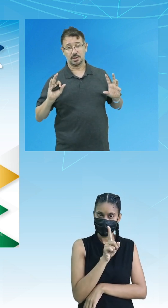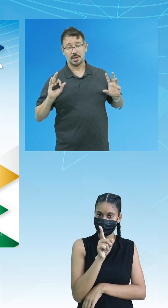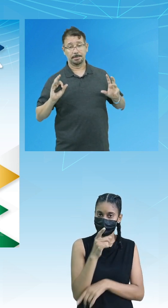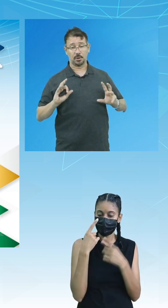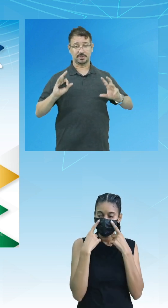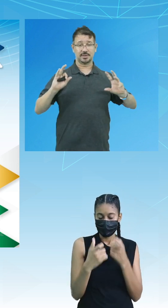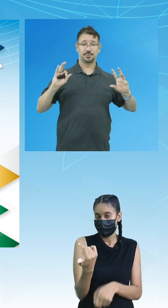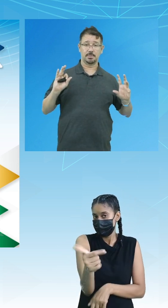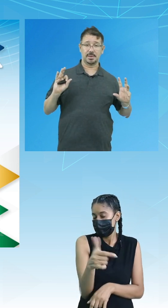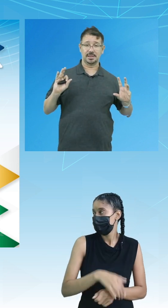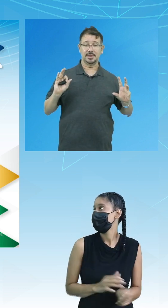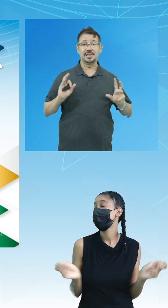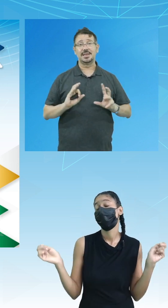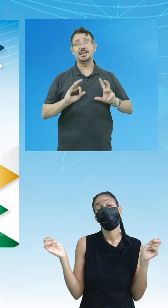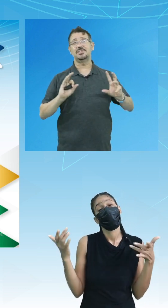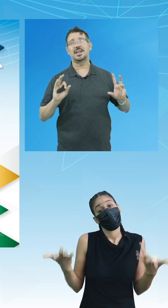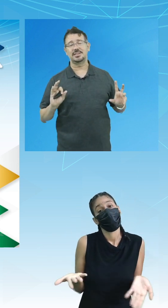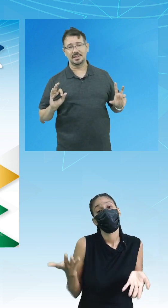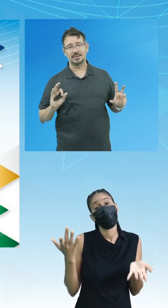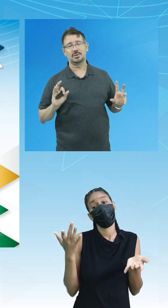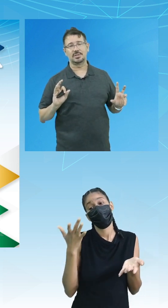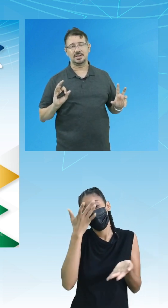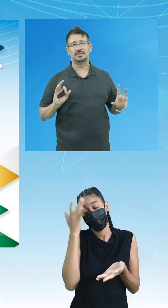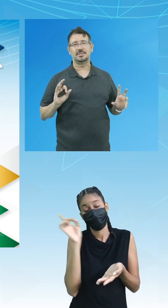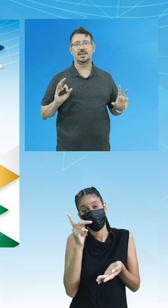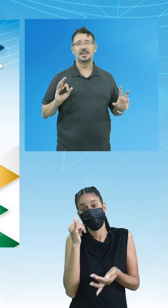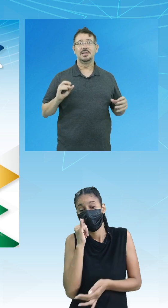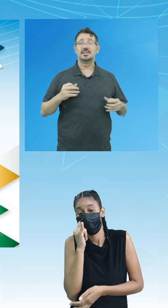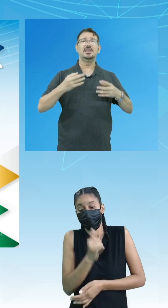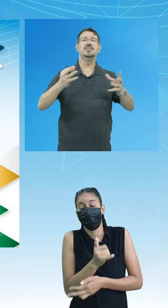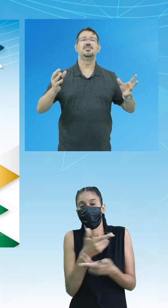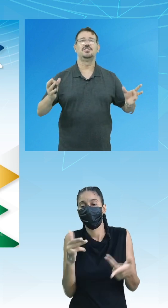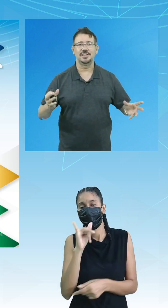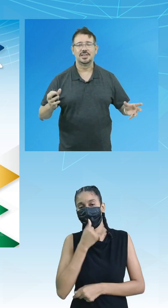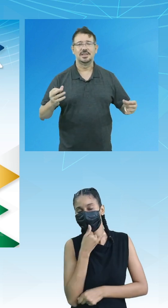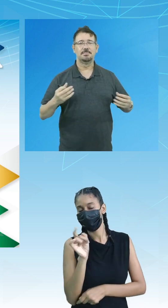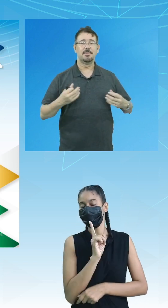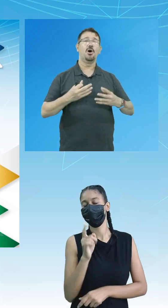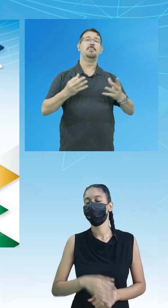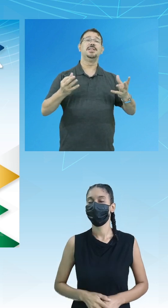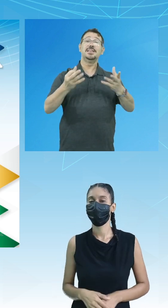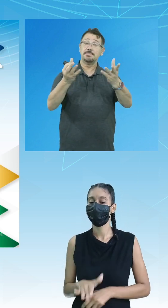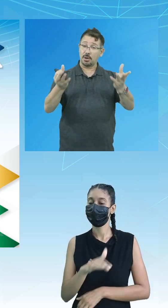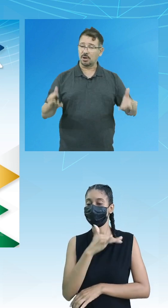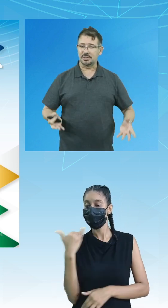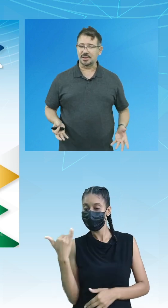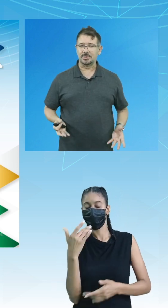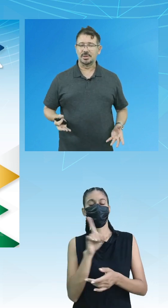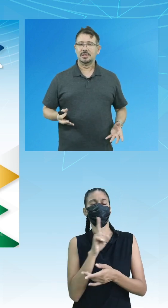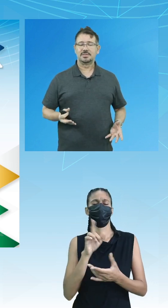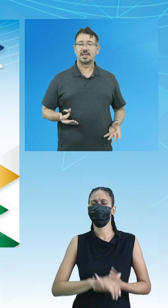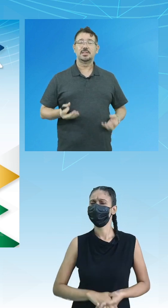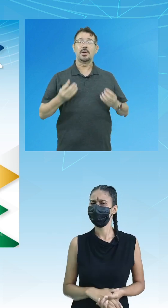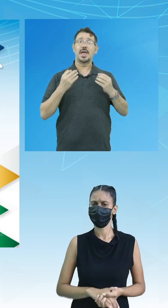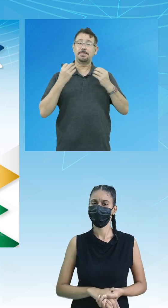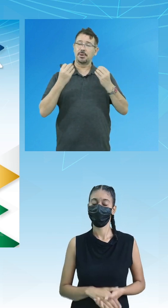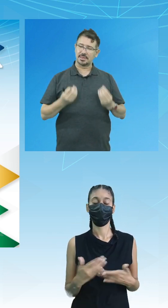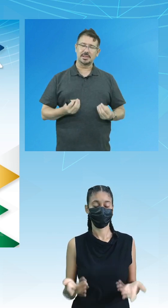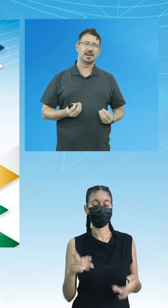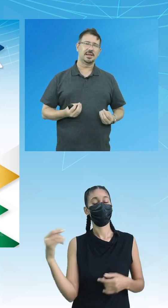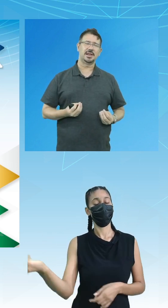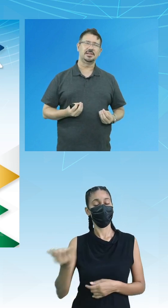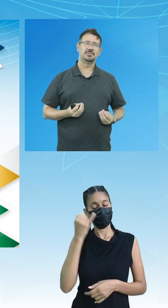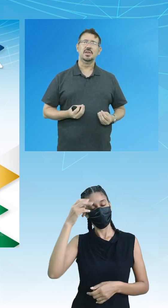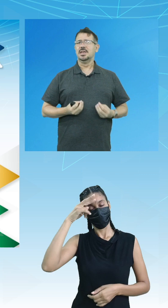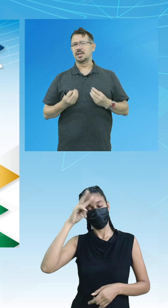choro. Possivelmente ninguém está dando notícia triste, mórbida, de morte, não. Então, é